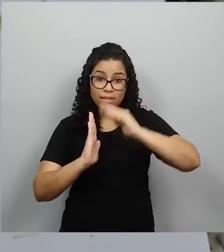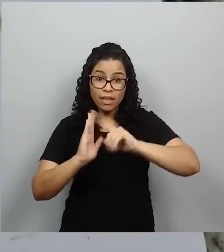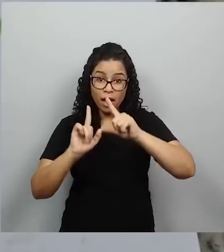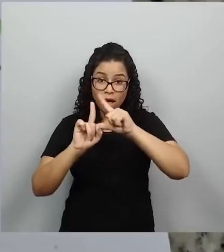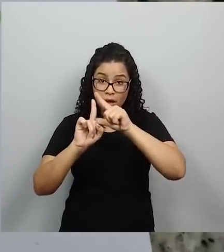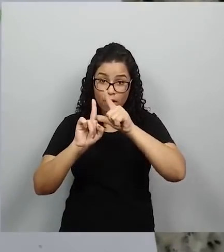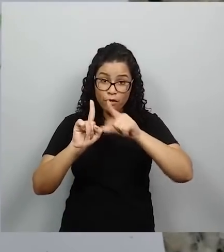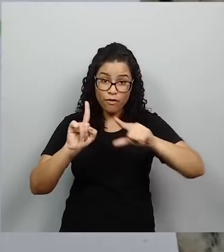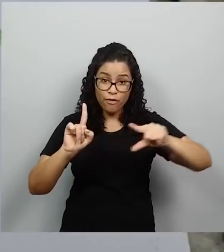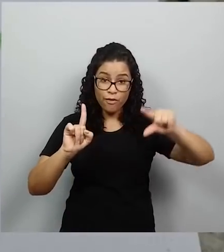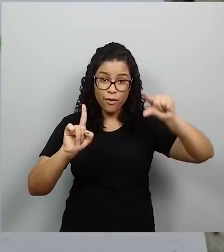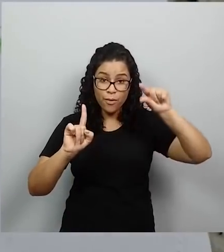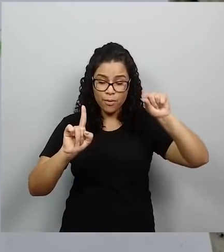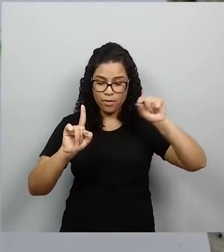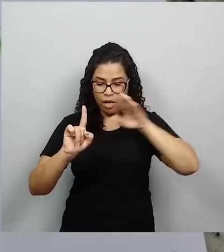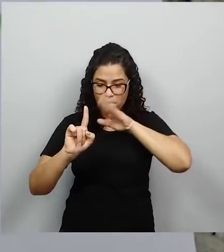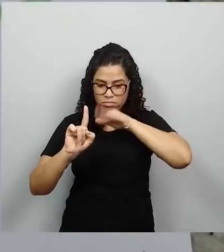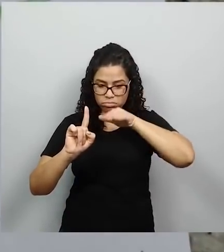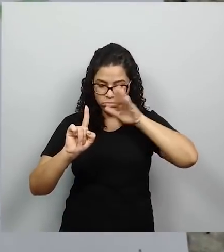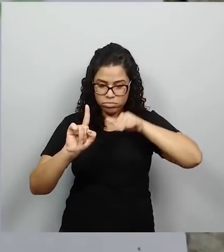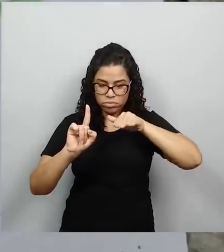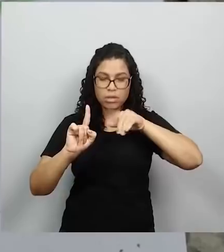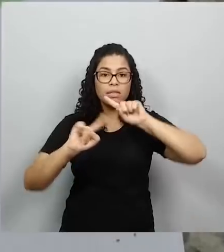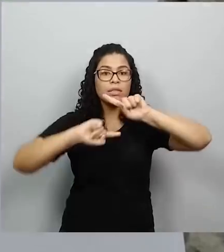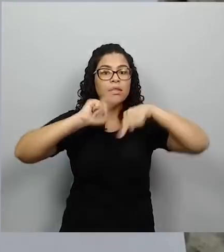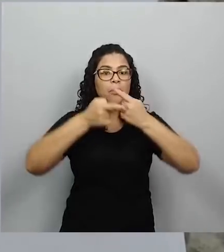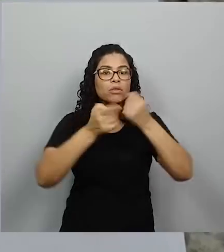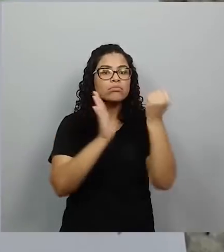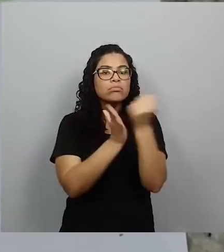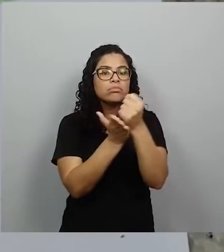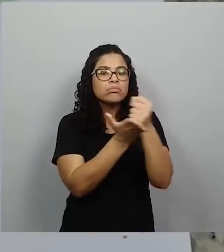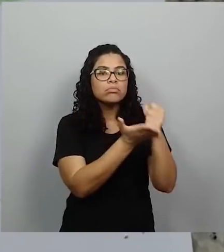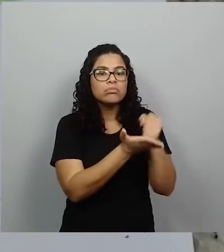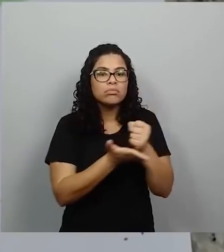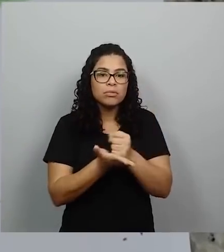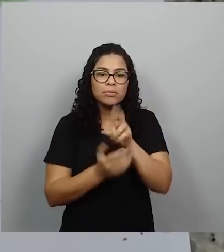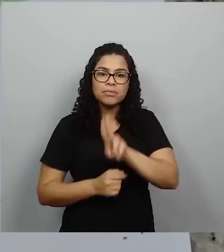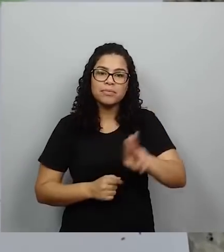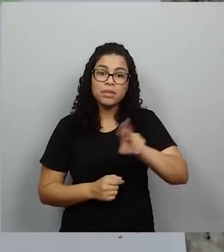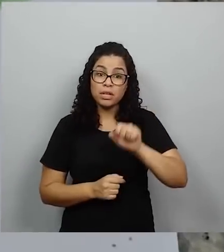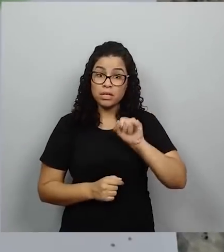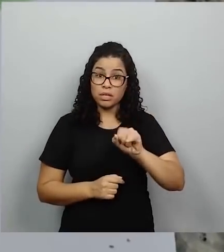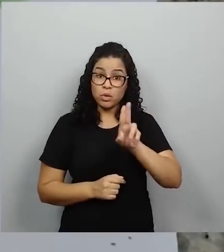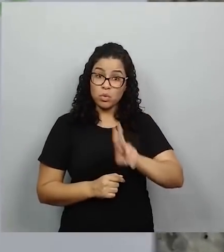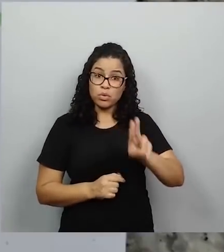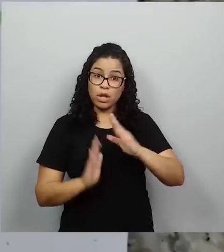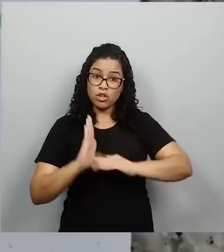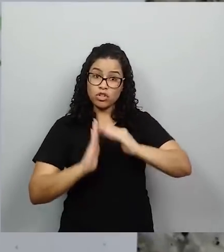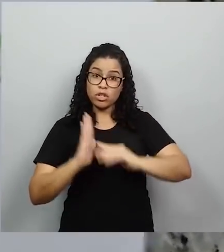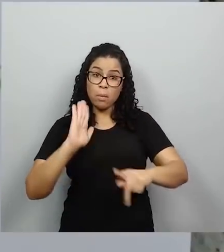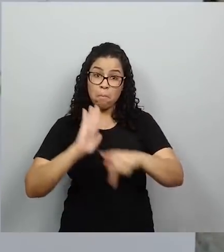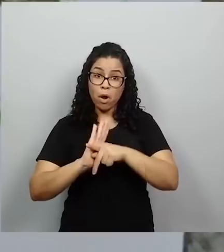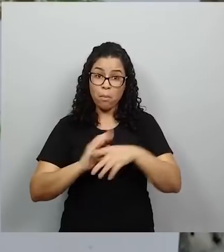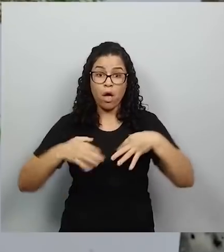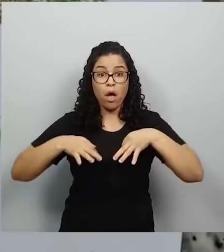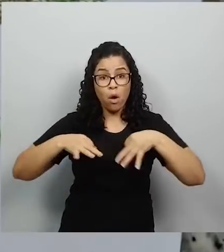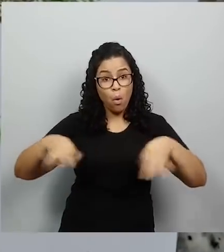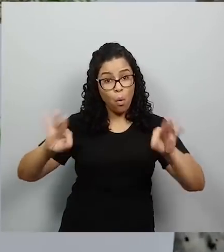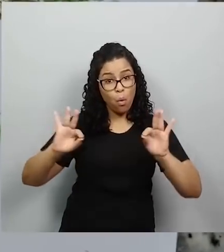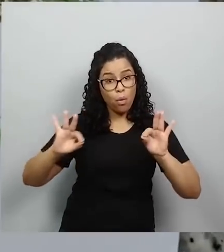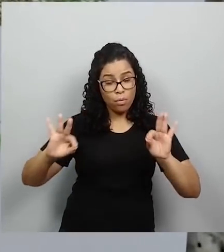onde tem as nervuras da folha e carimbar. Se a gente usar tinta de tecido, a gente